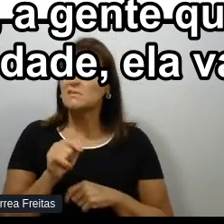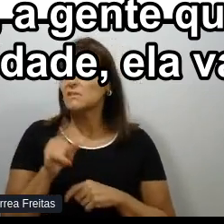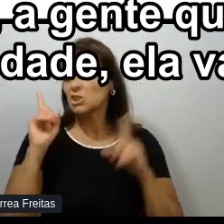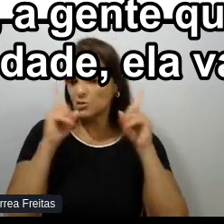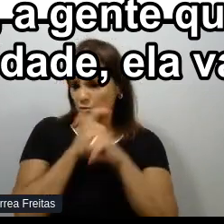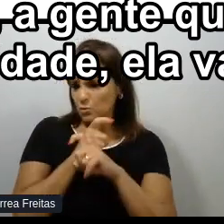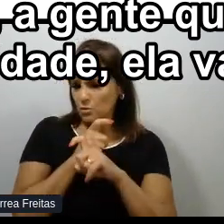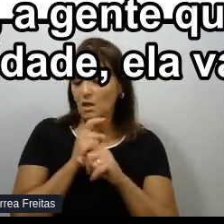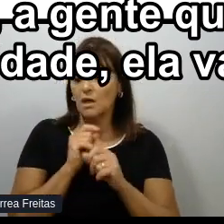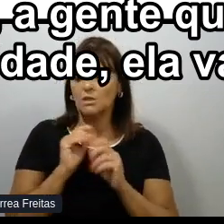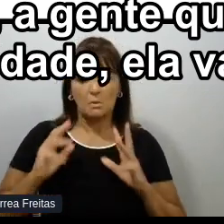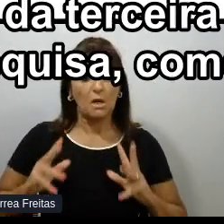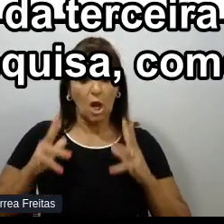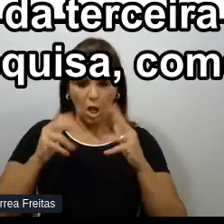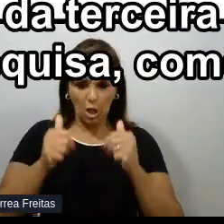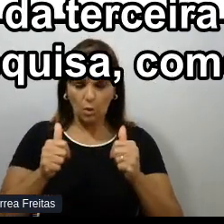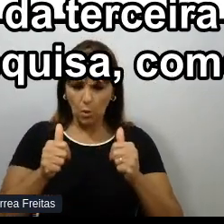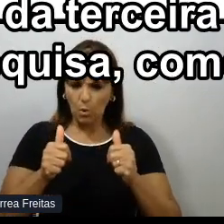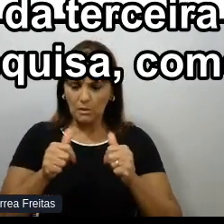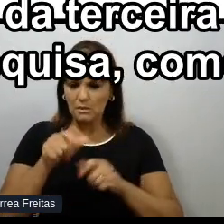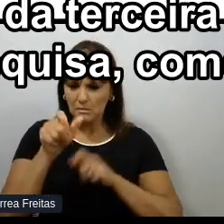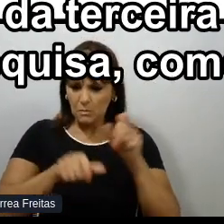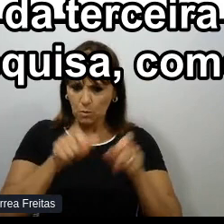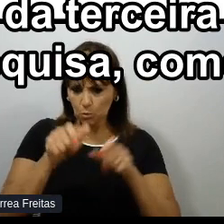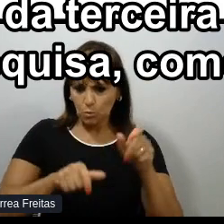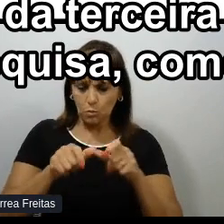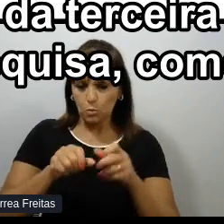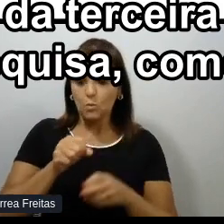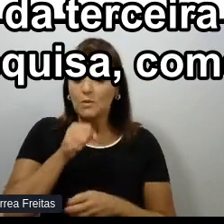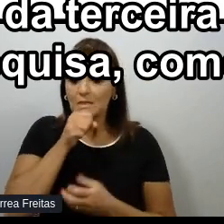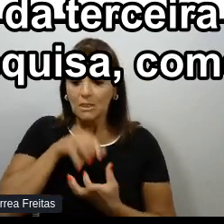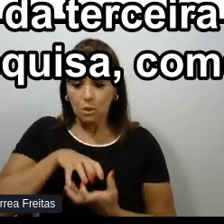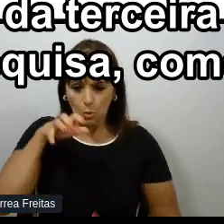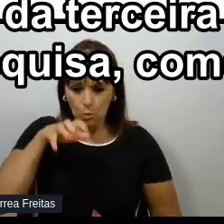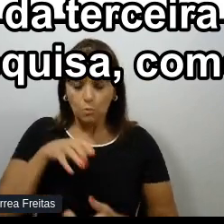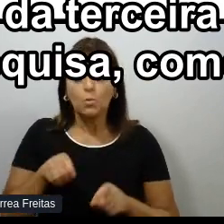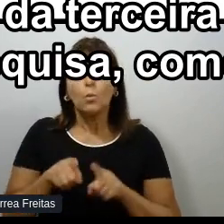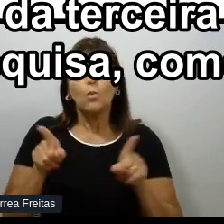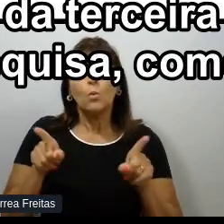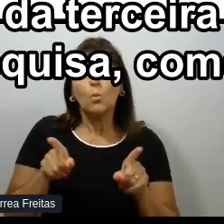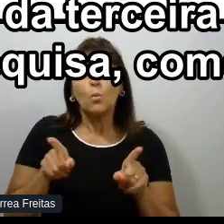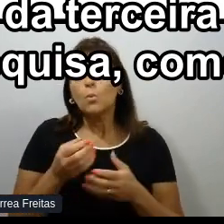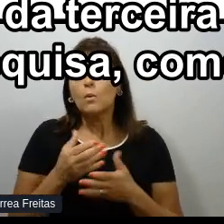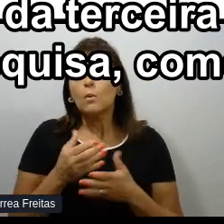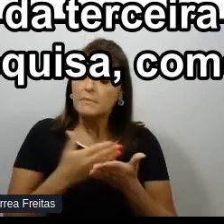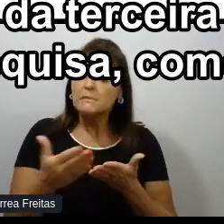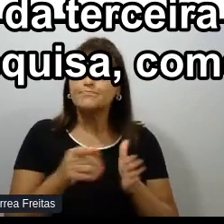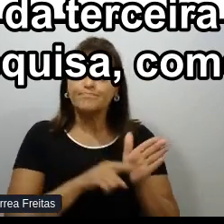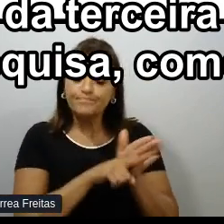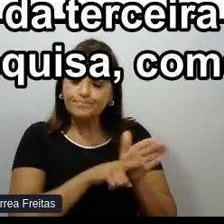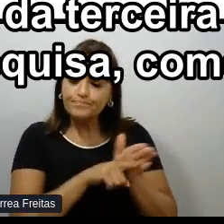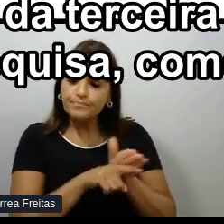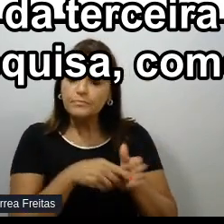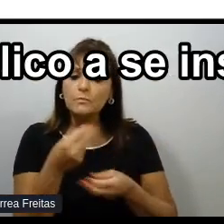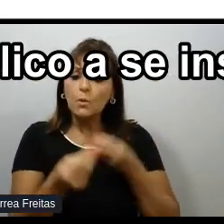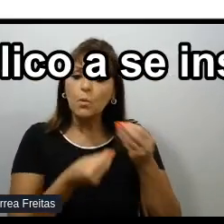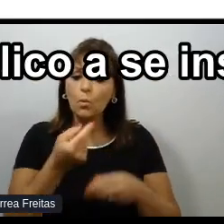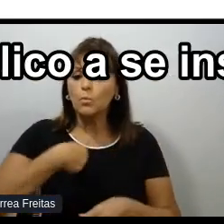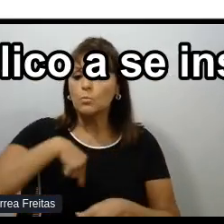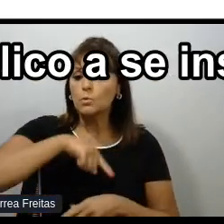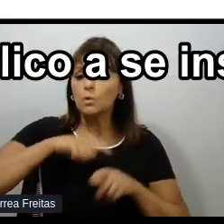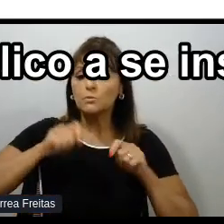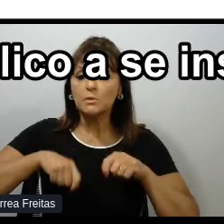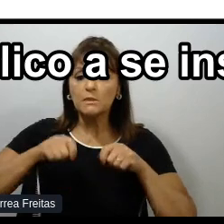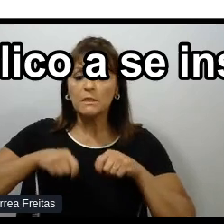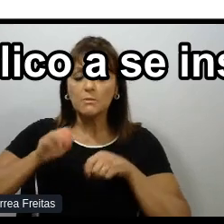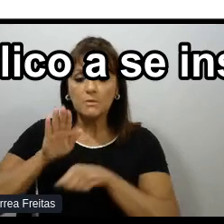Vou explicar um pouco a metodologia que a gente usou. Nós dividimos o projeto em 5 etapas. A primeira etapa foi uma